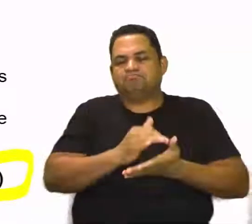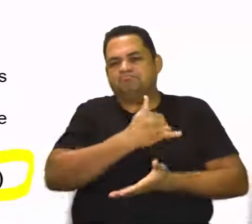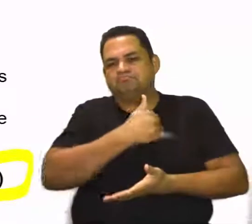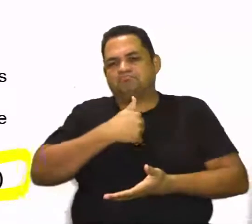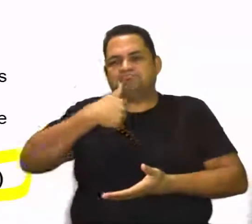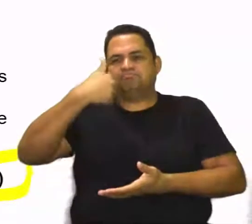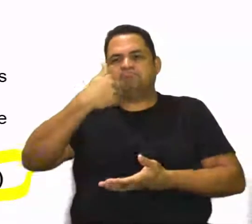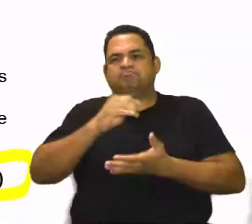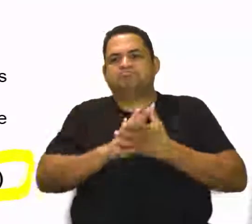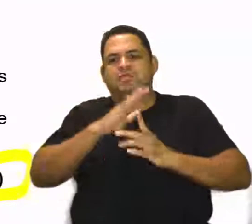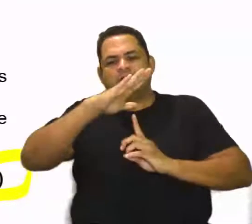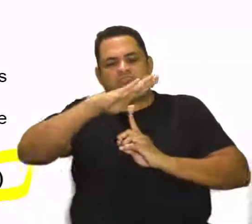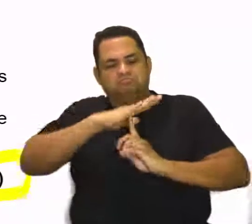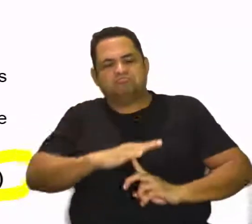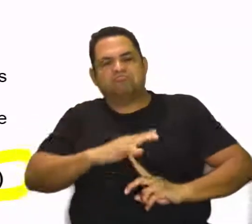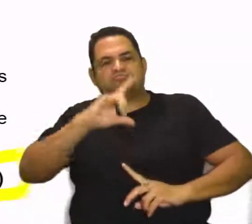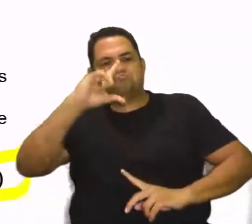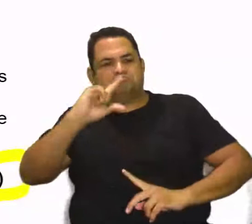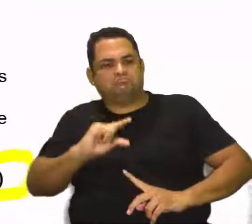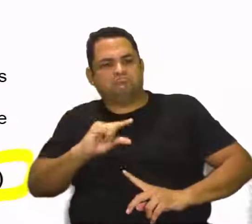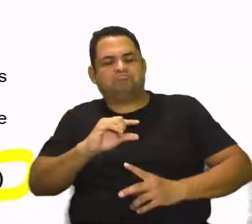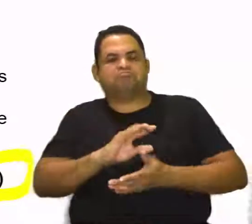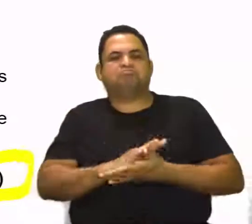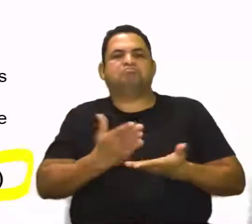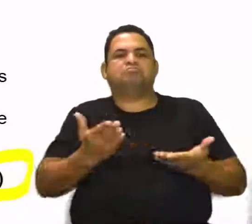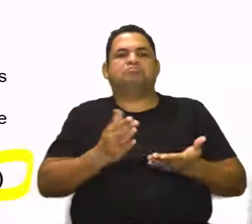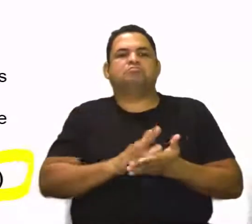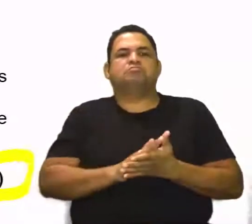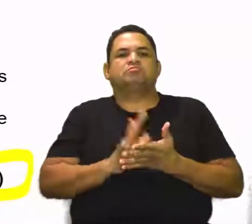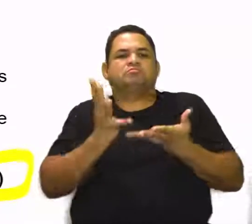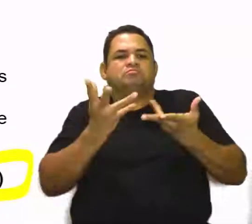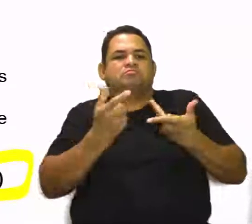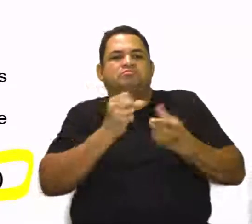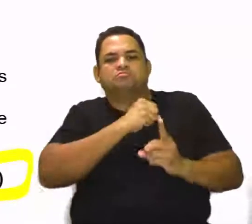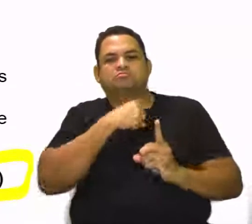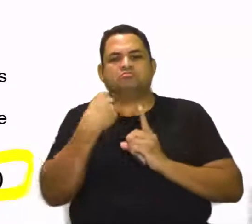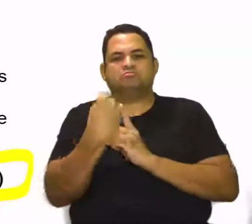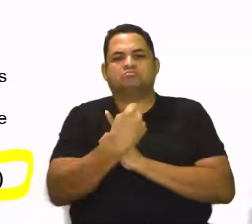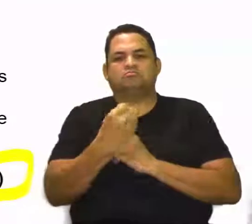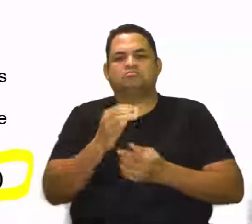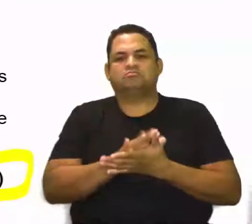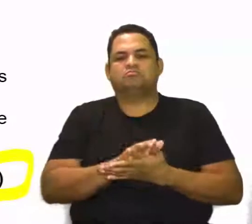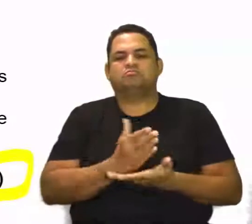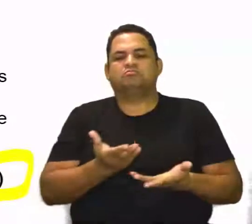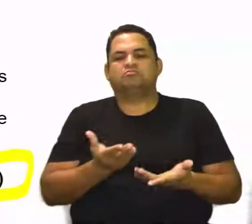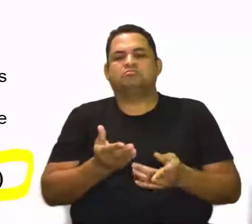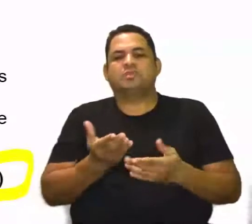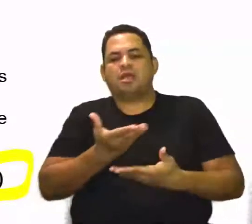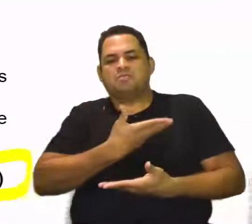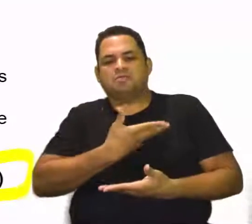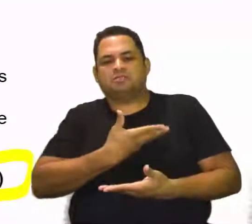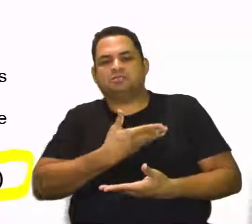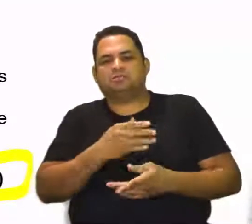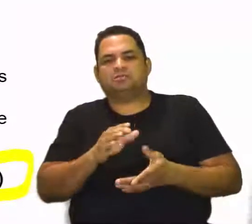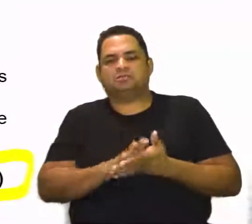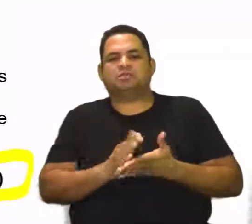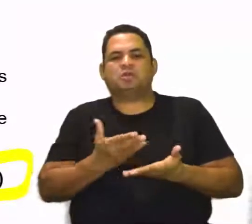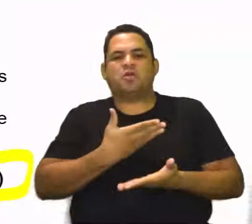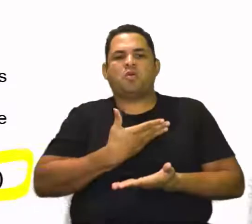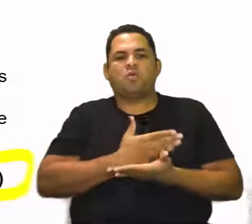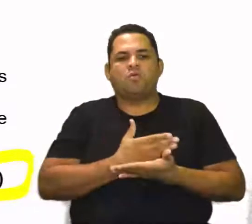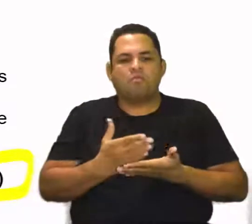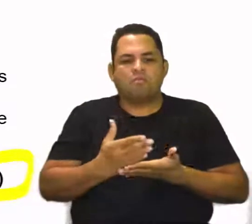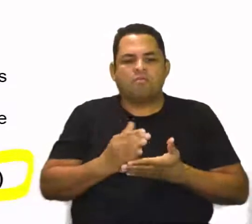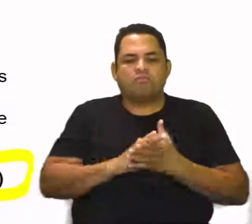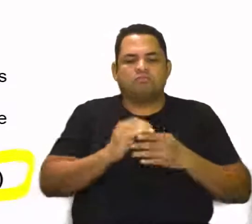índices de depressão, ansiedade, as habilidades de socialização, a questão da amizade, né? A gente começa ali